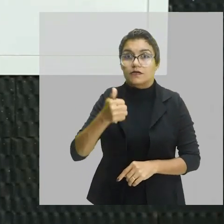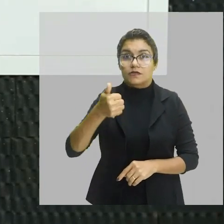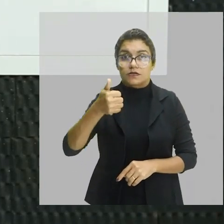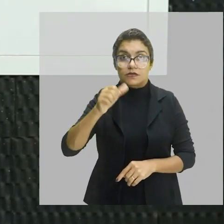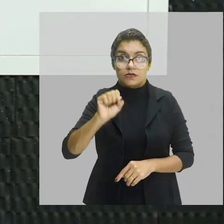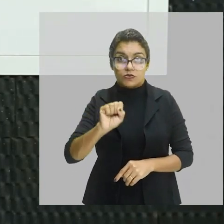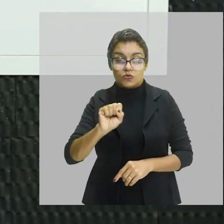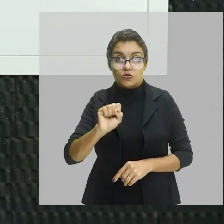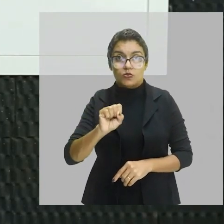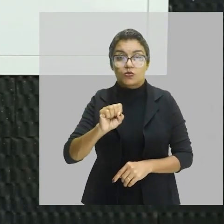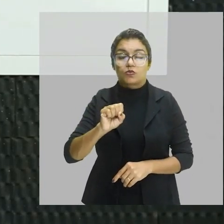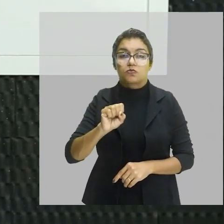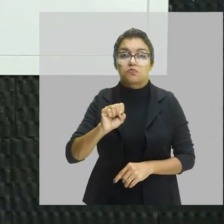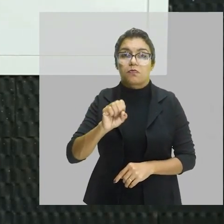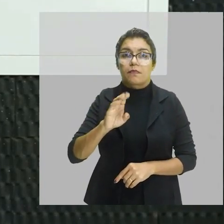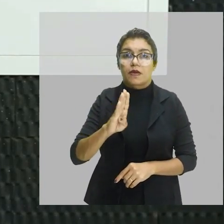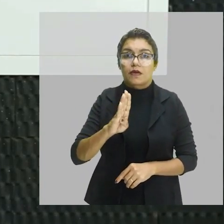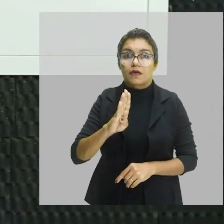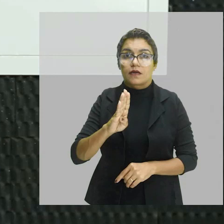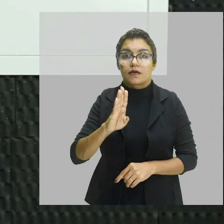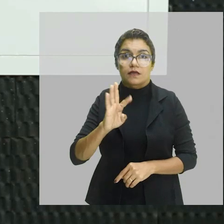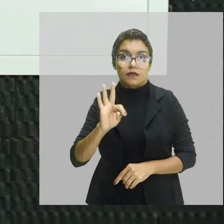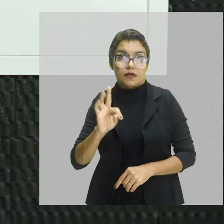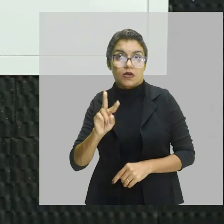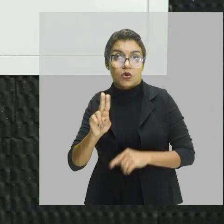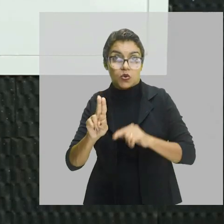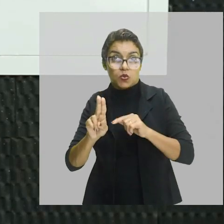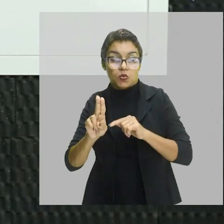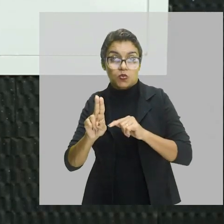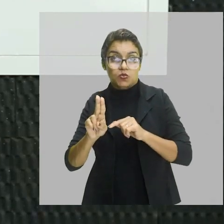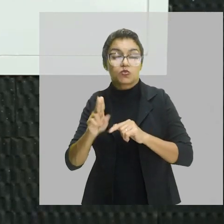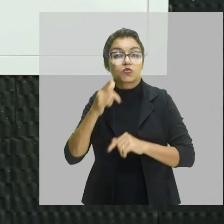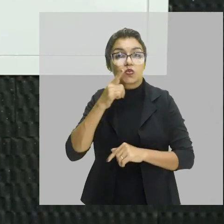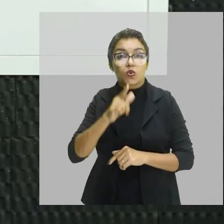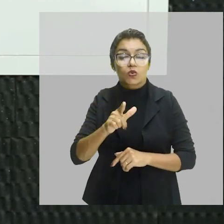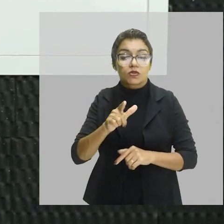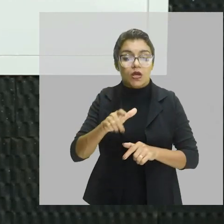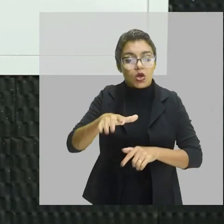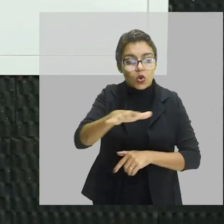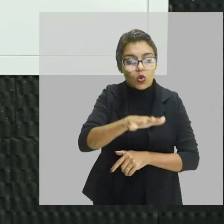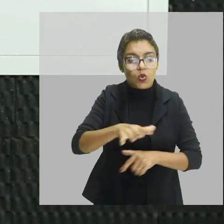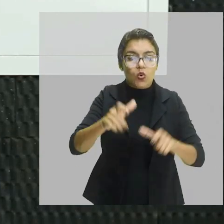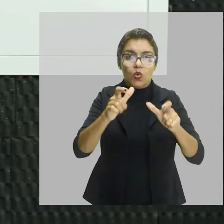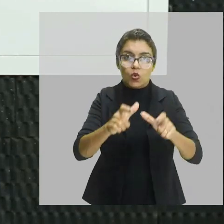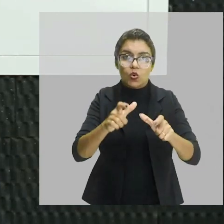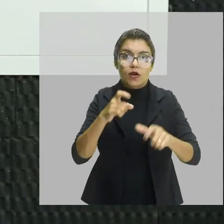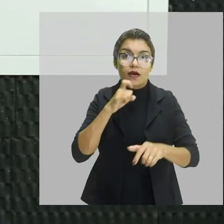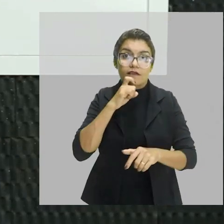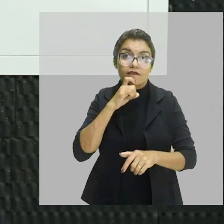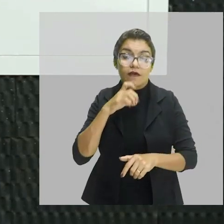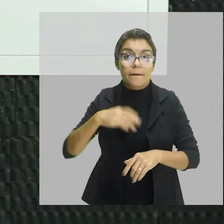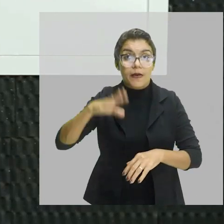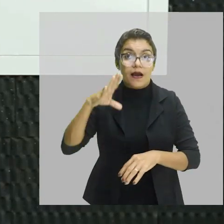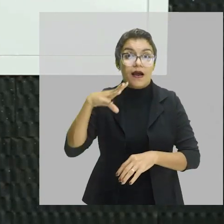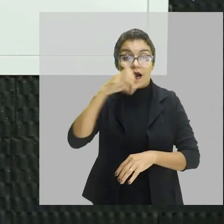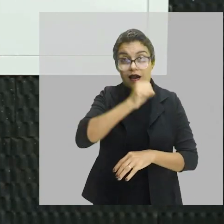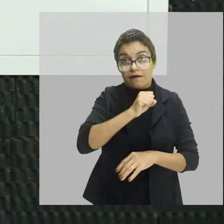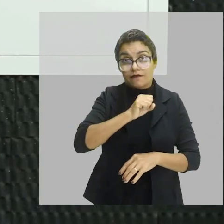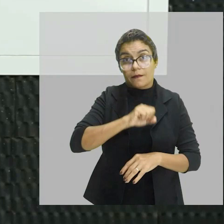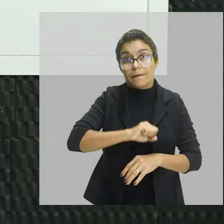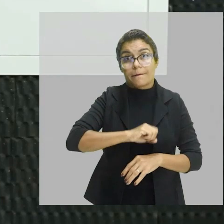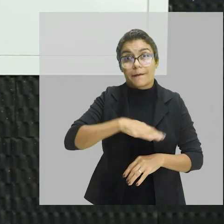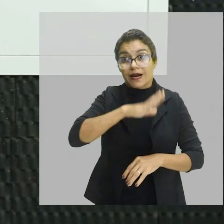mil BTUs, certo? Ele consegue resfriar um ambiente mais rápido do que um de 9